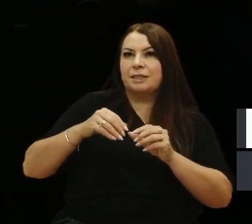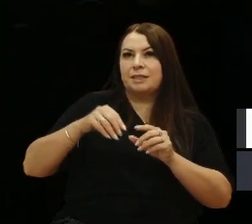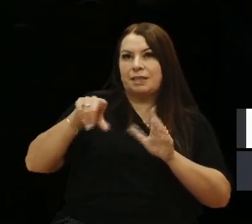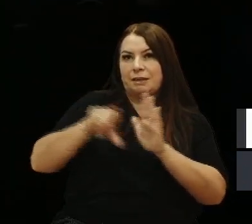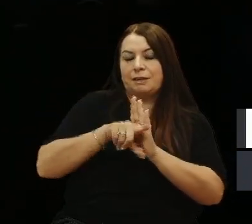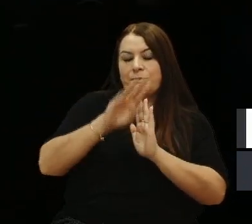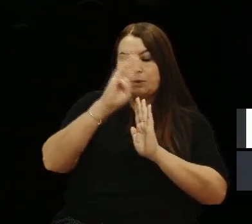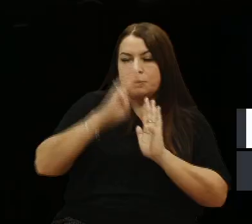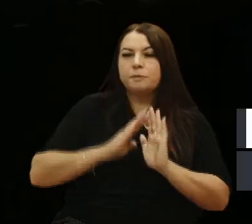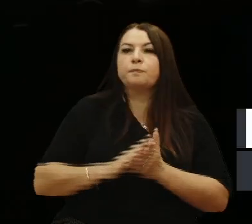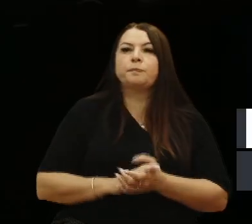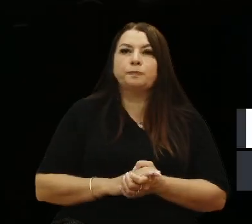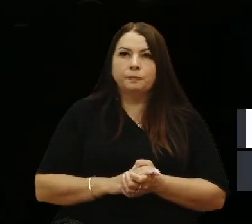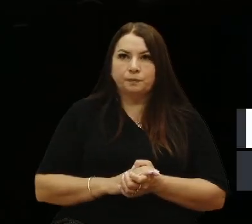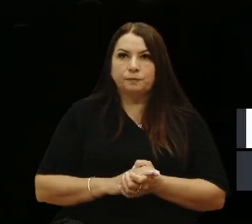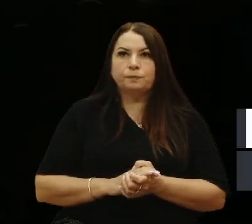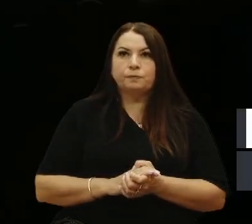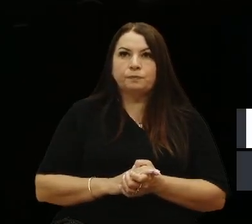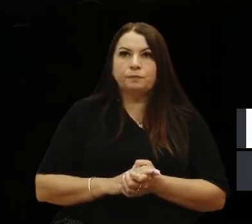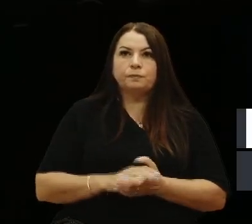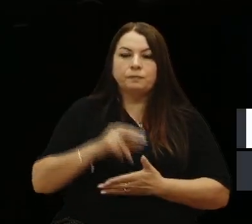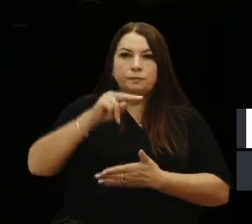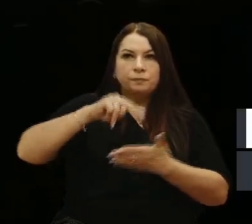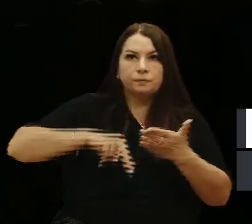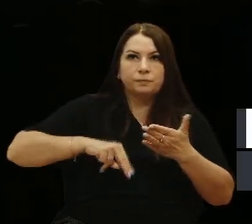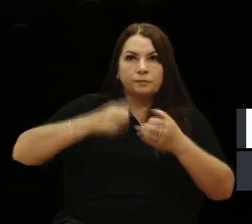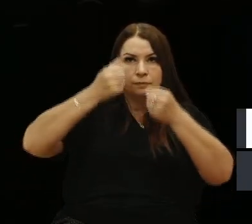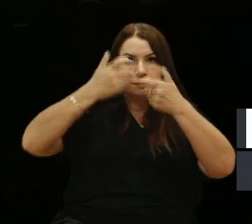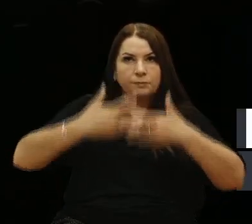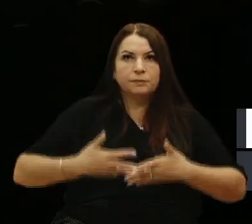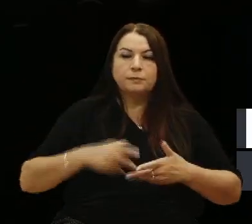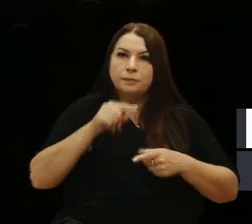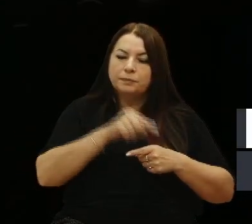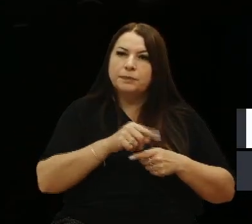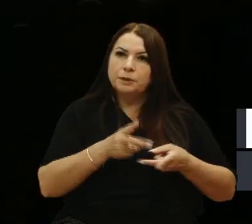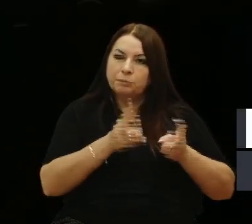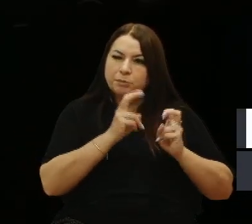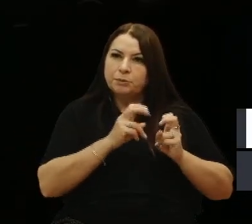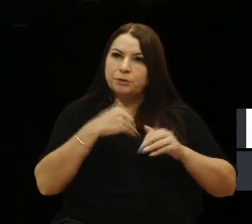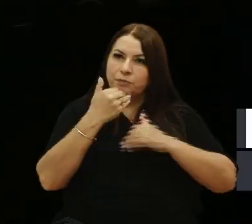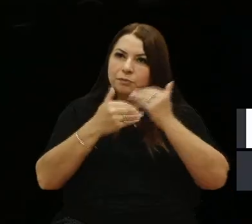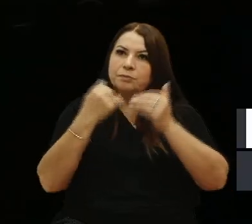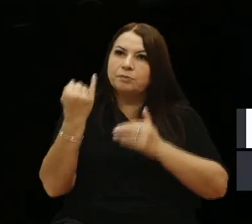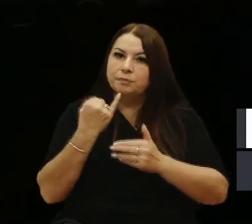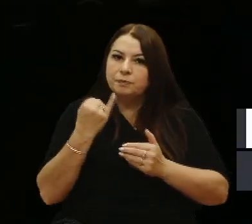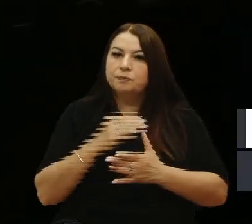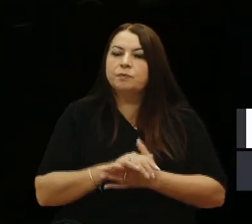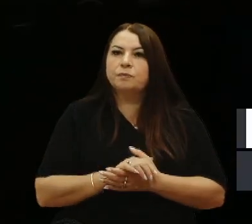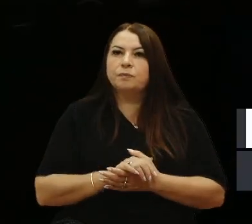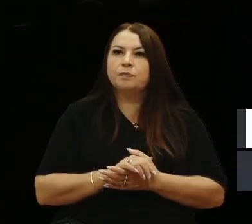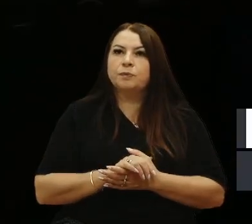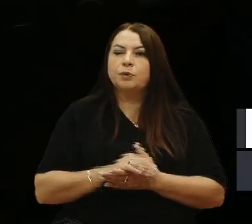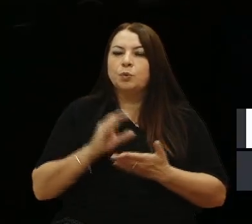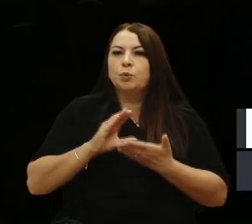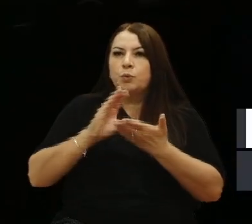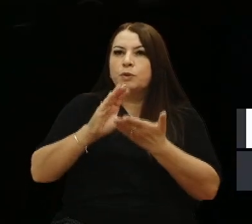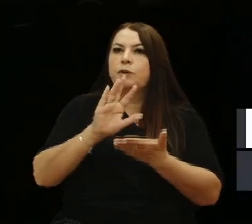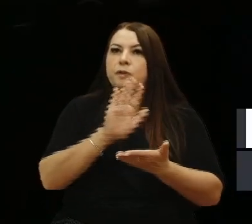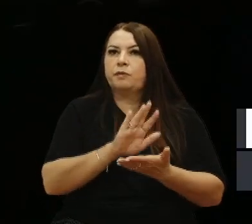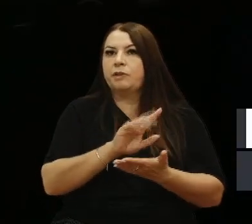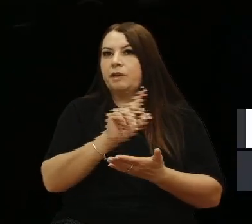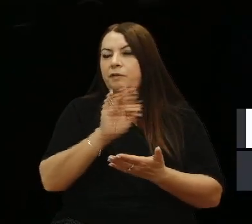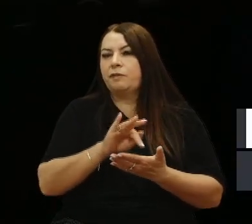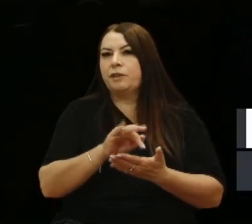brasileira. E eu estava ali aqui lendo a exposição de motivos e percebi que são avanços importantes, né? O Conselho vai deixar de